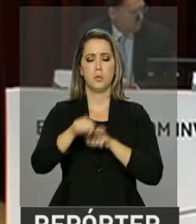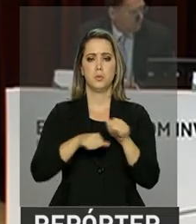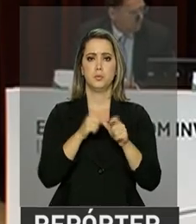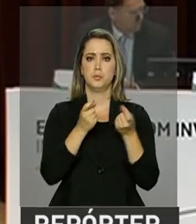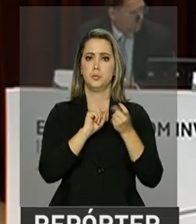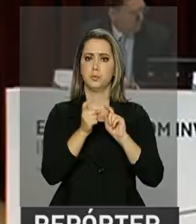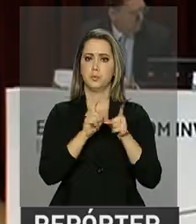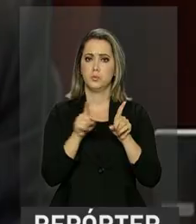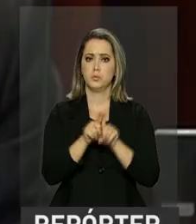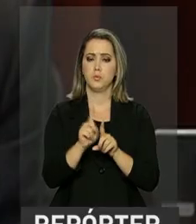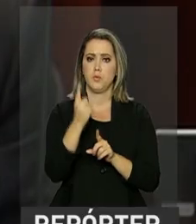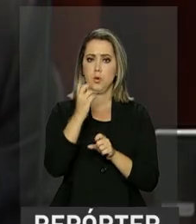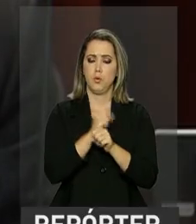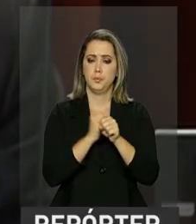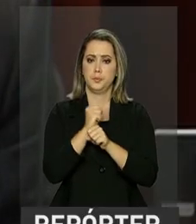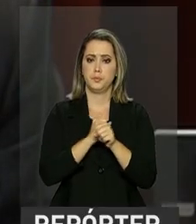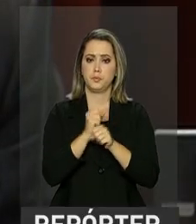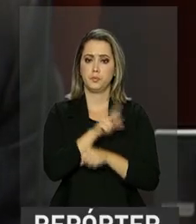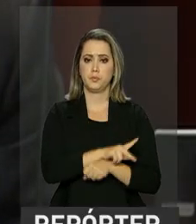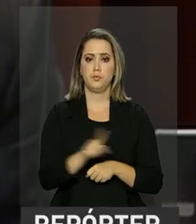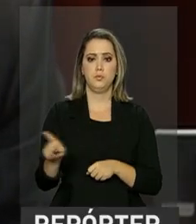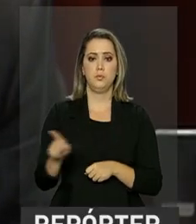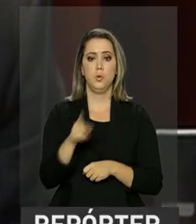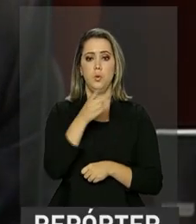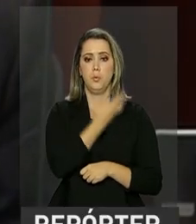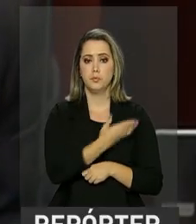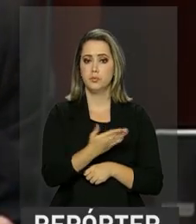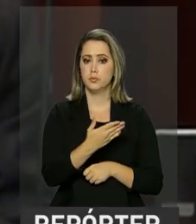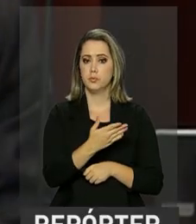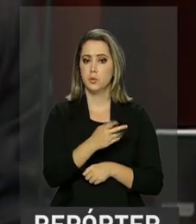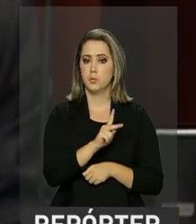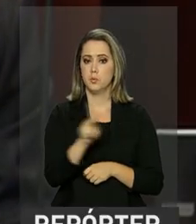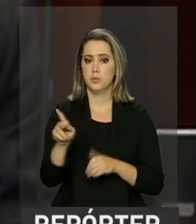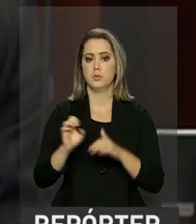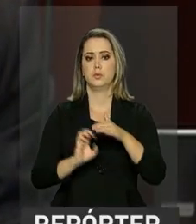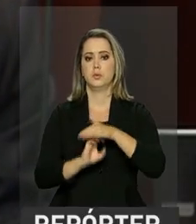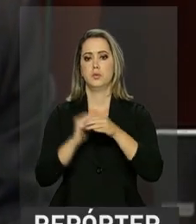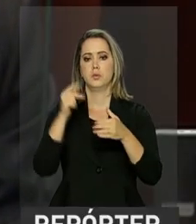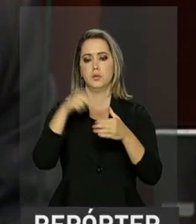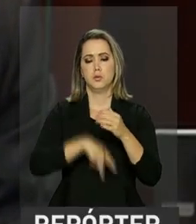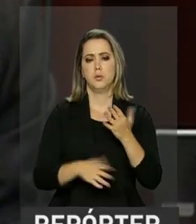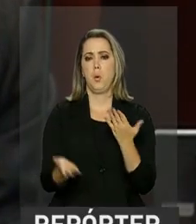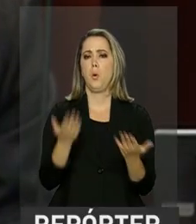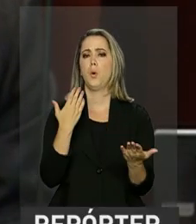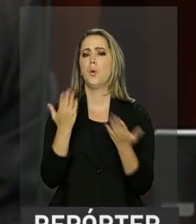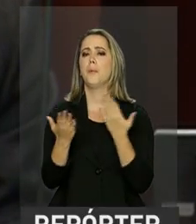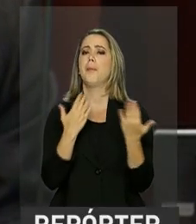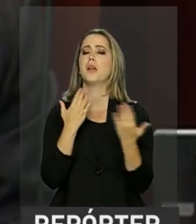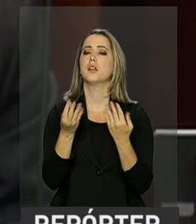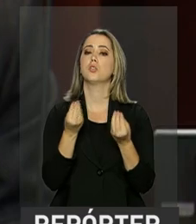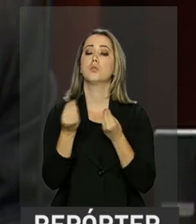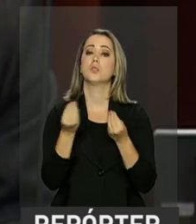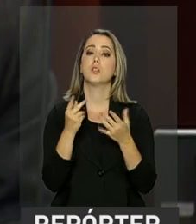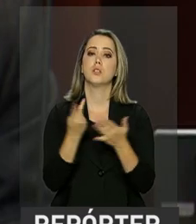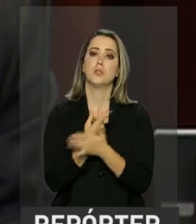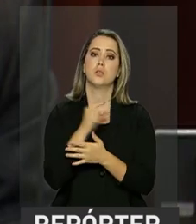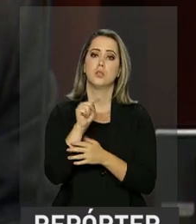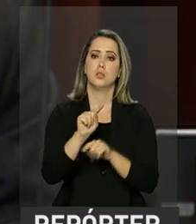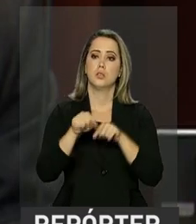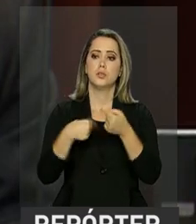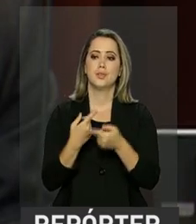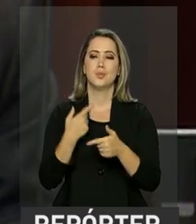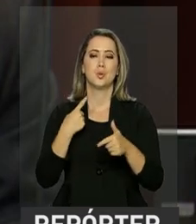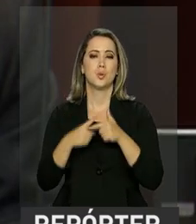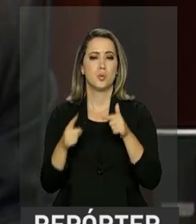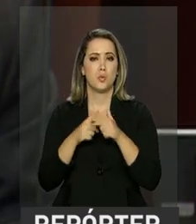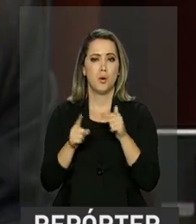pouco mais de um ano o presidente da estatal pedro parente fez um balanço das ações realizadas para estabilizar a companhia após as